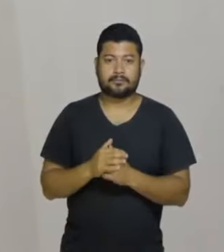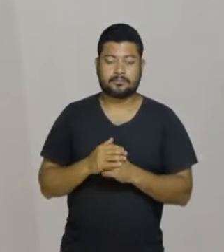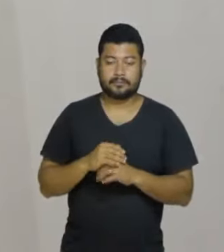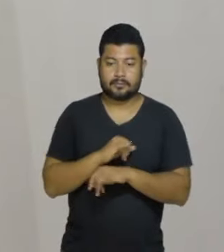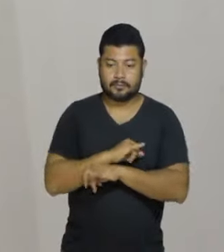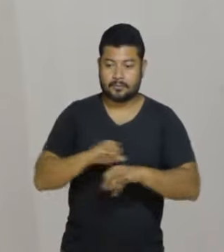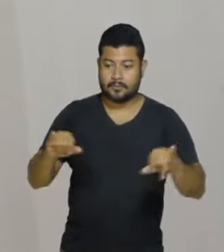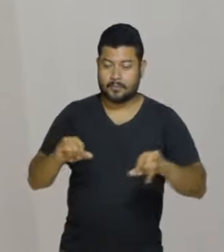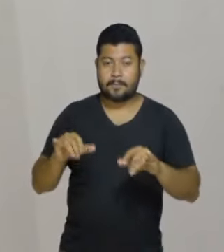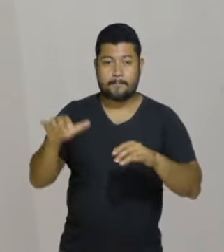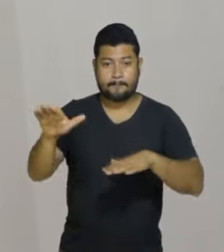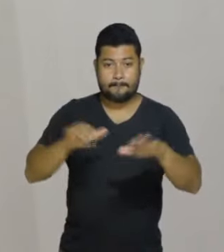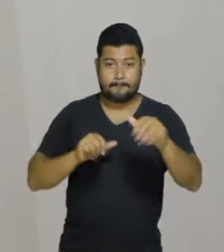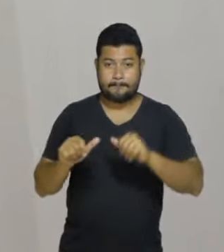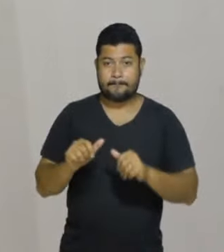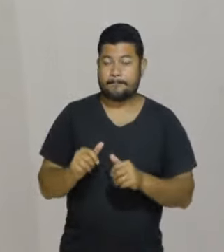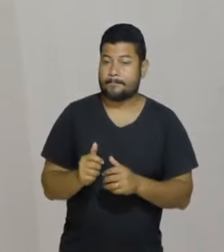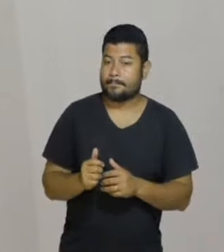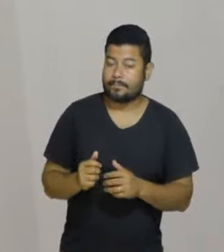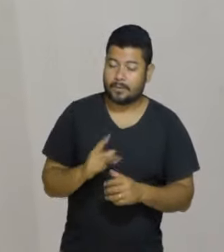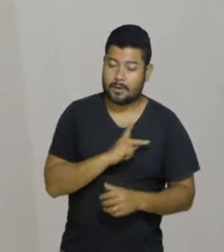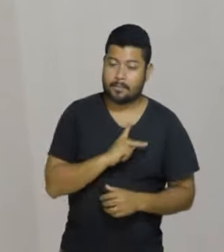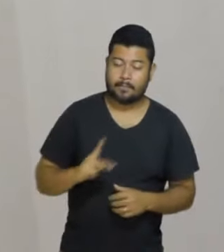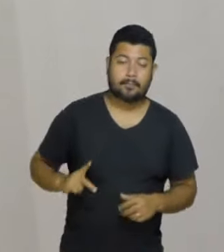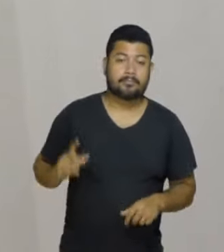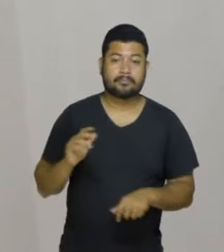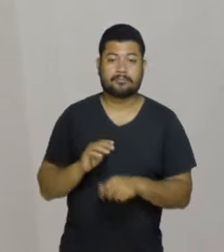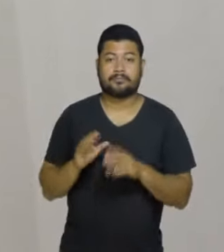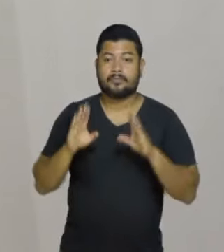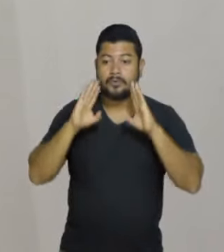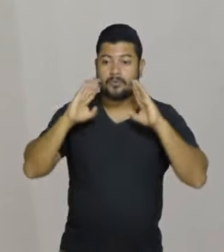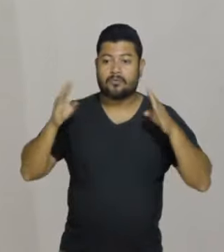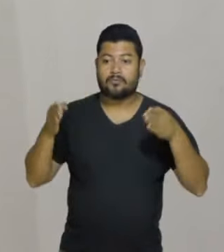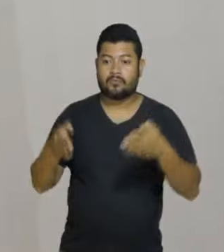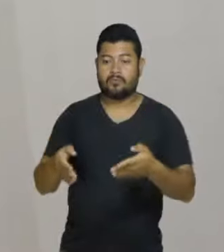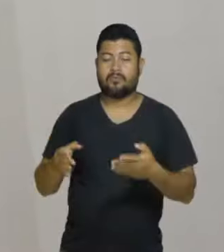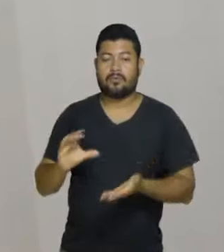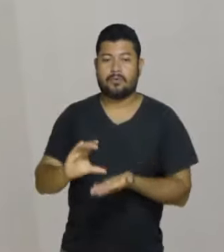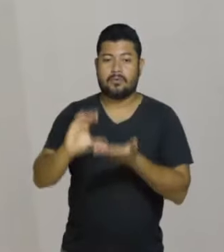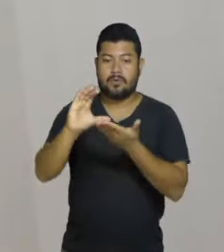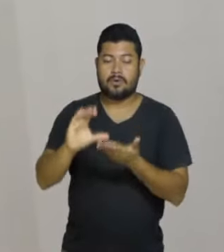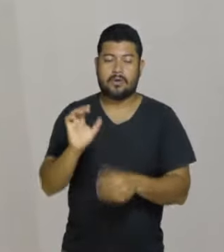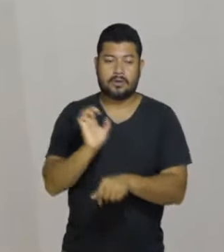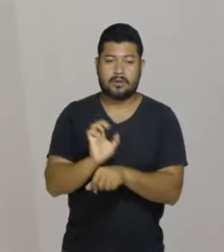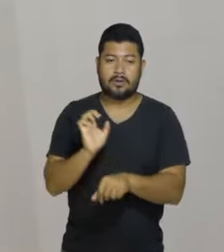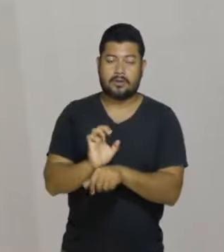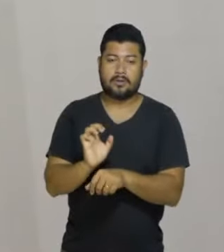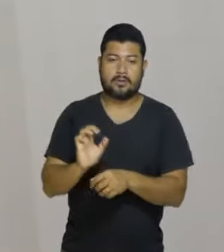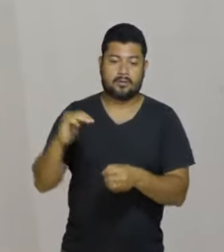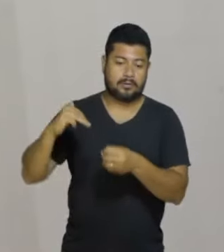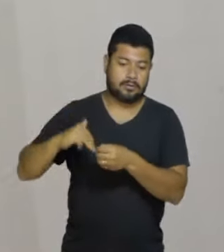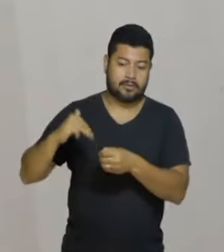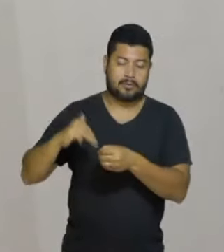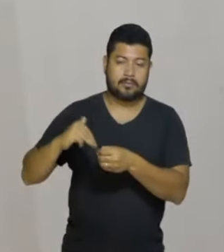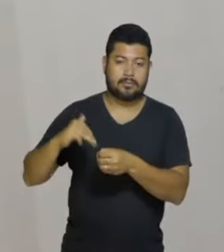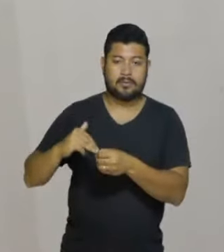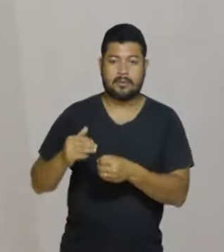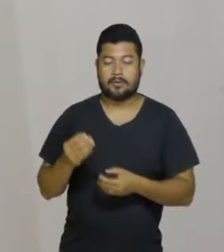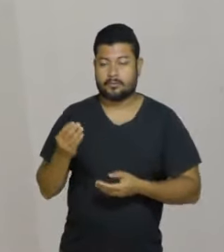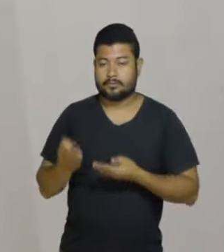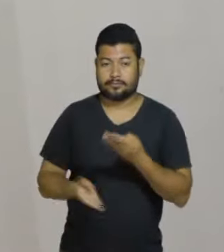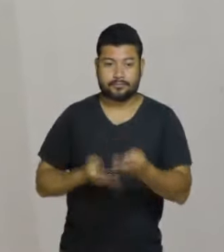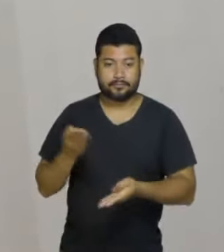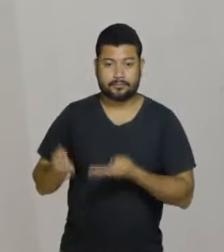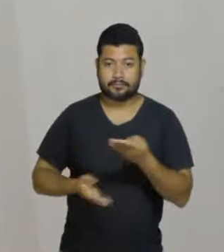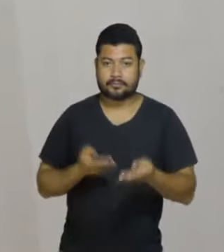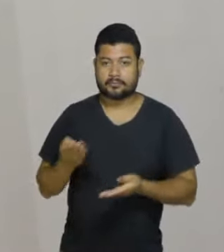para aquisição de leite em pó é dirigida aos conselhos estaduais e municipais de assistência social, banco de